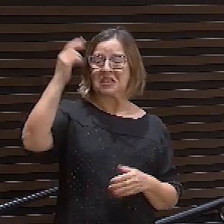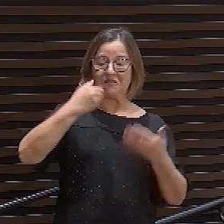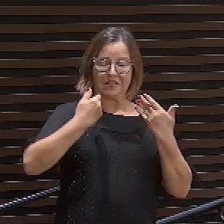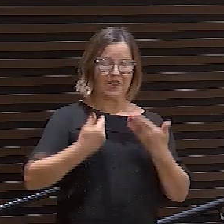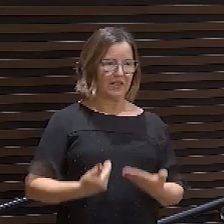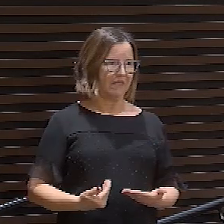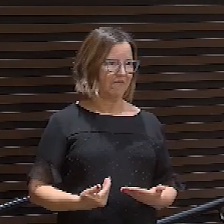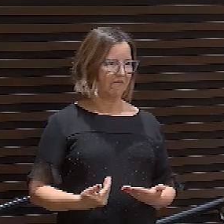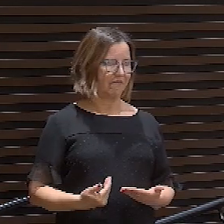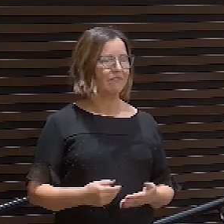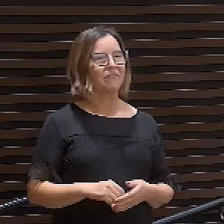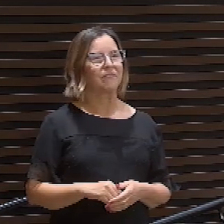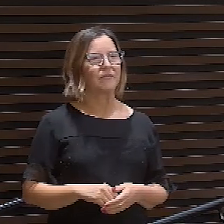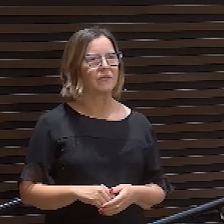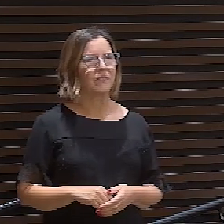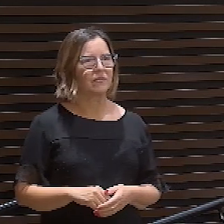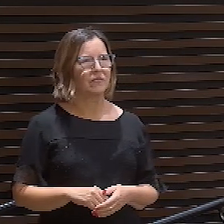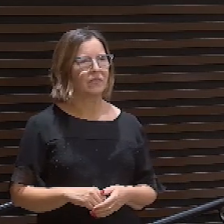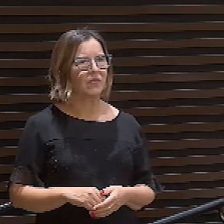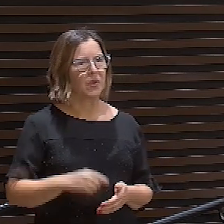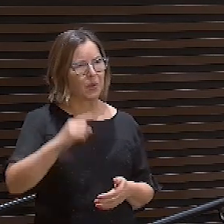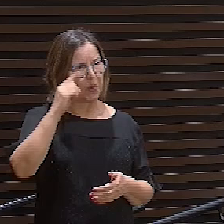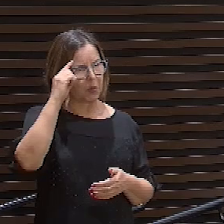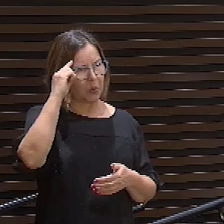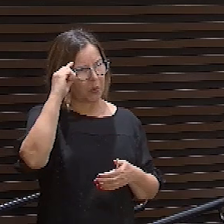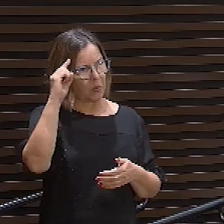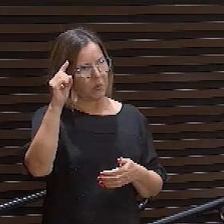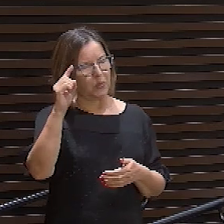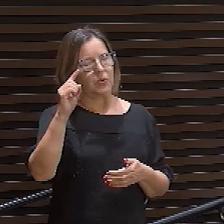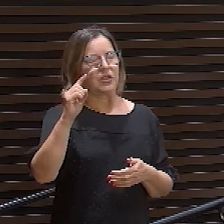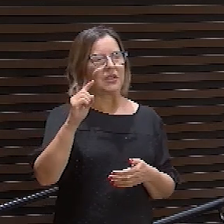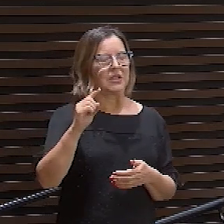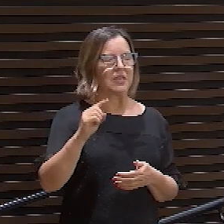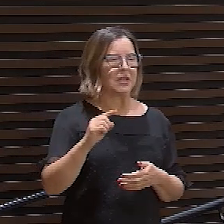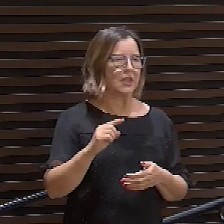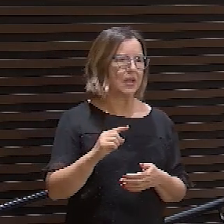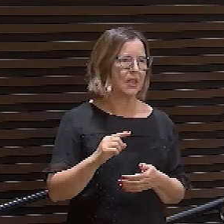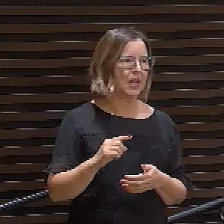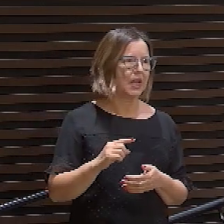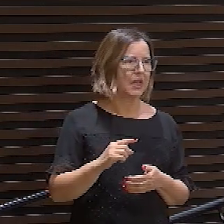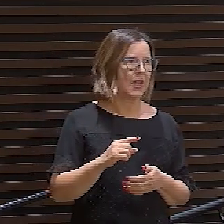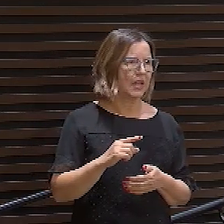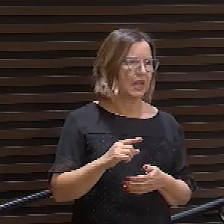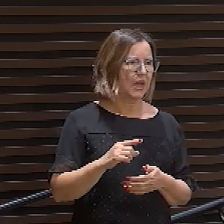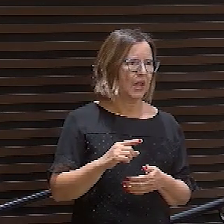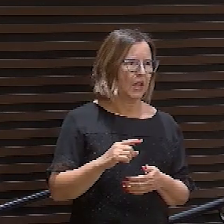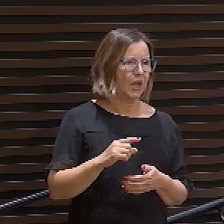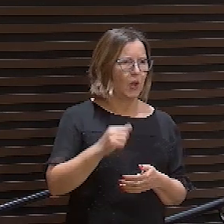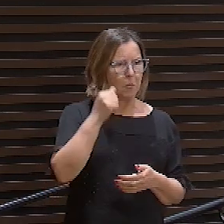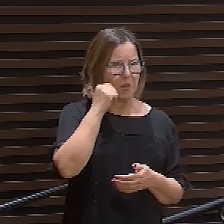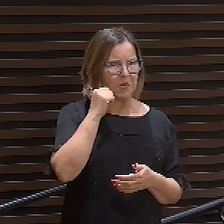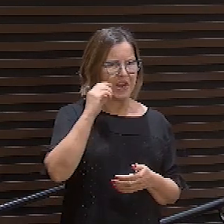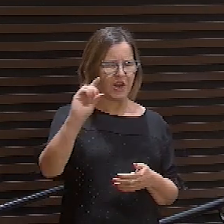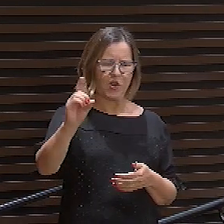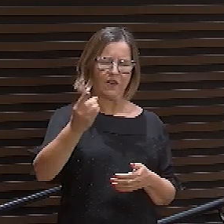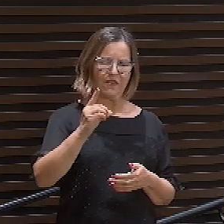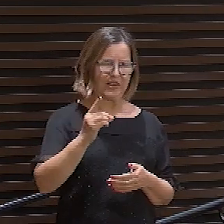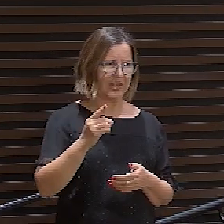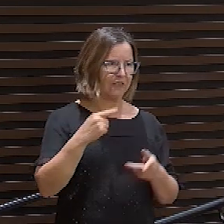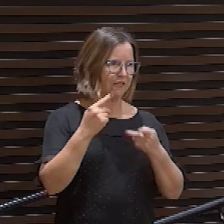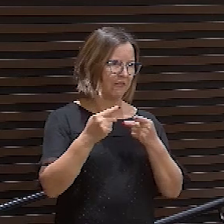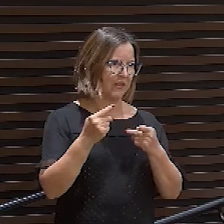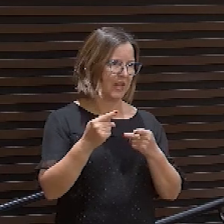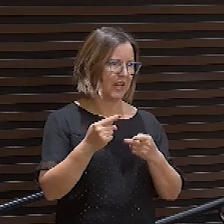Eu fiz isso uma vez com uma senhora que o filho sofreu um acidente, estava na UTI, em